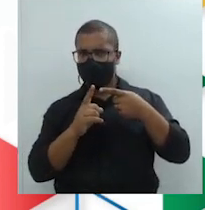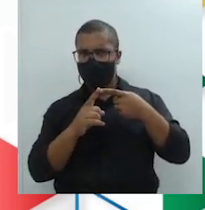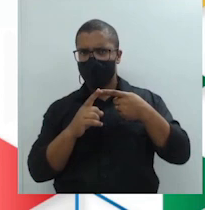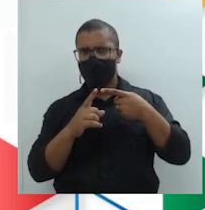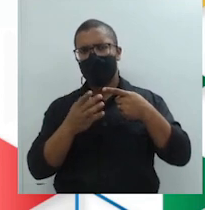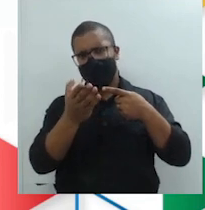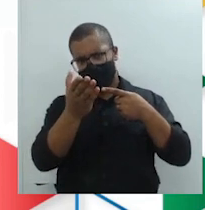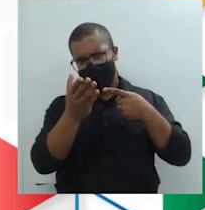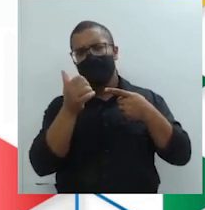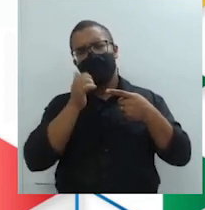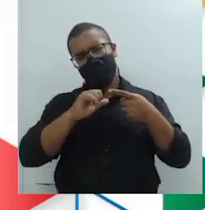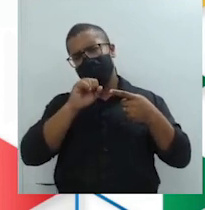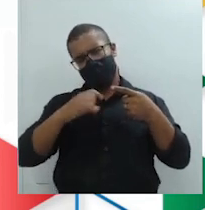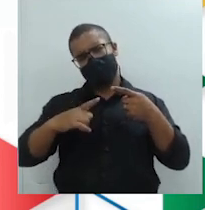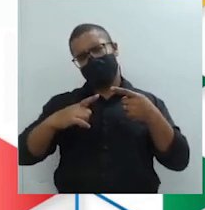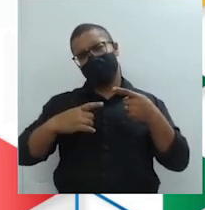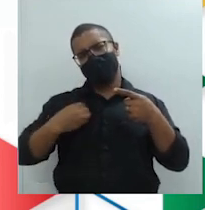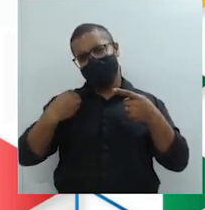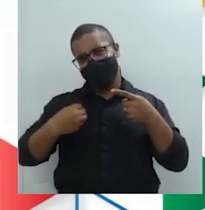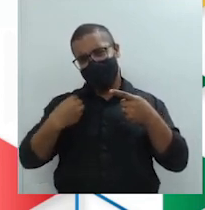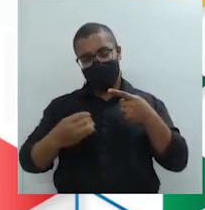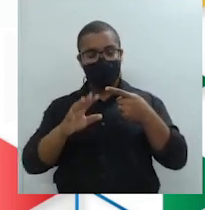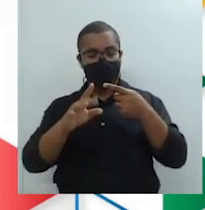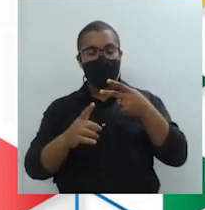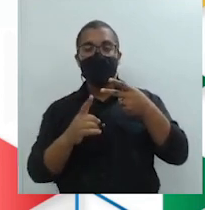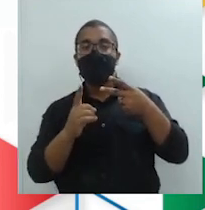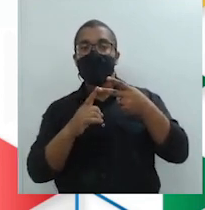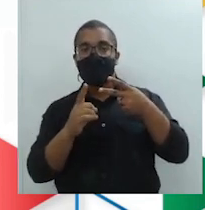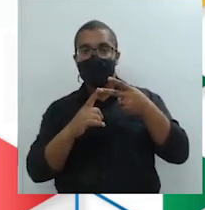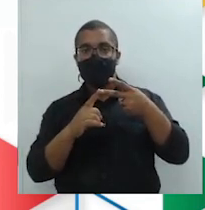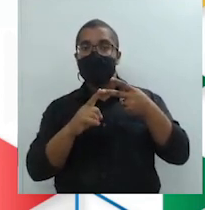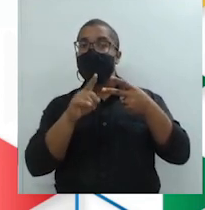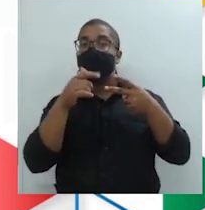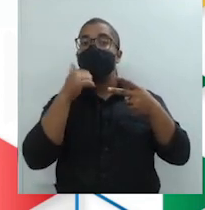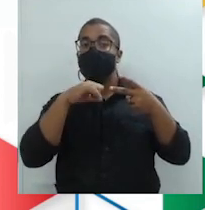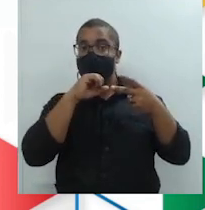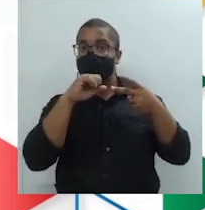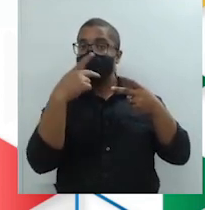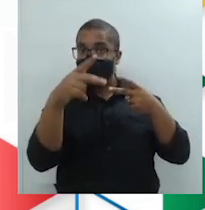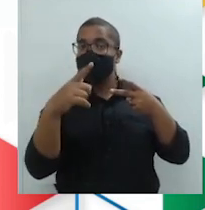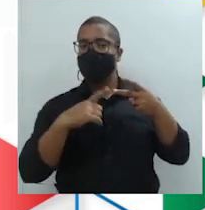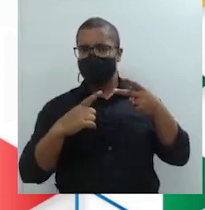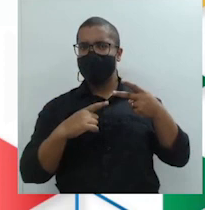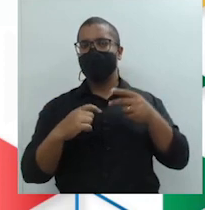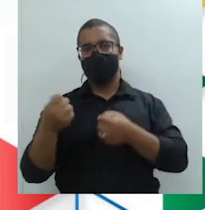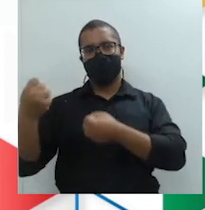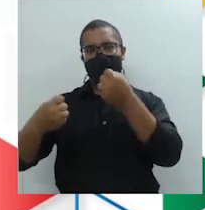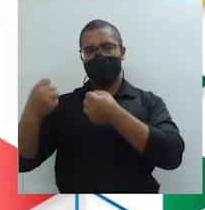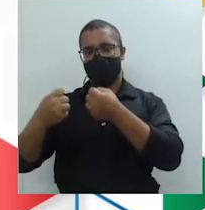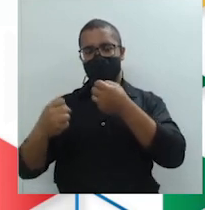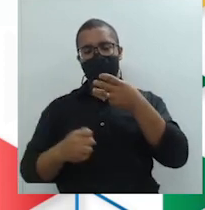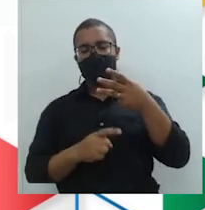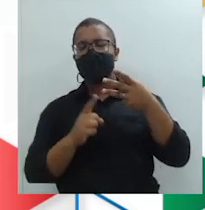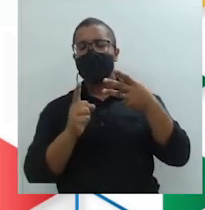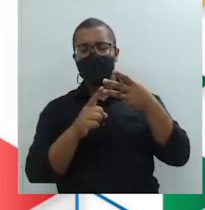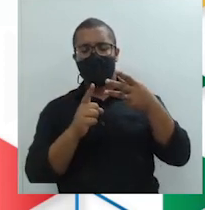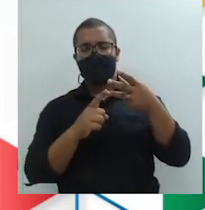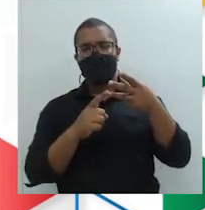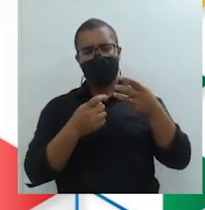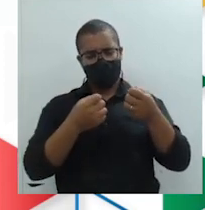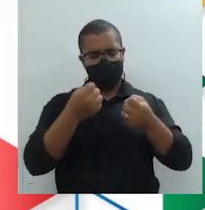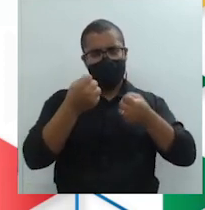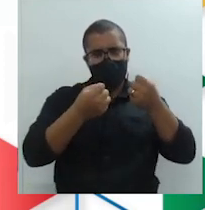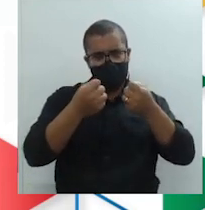Vamos ver. Primeira, você tem uma mãe. Segundo, sua mãe possui um carro.